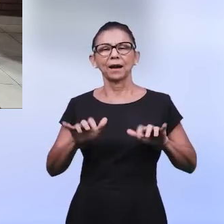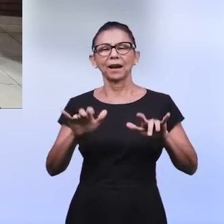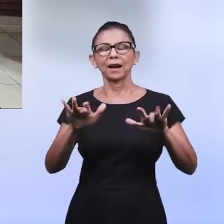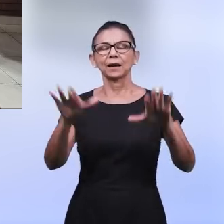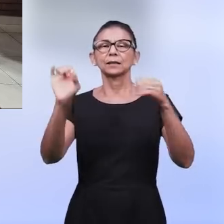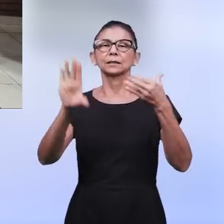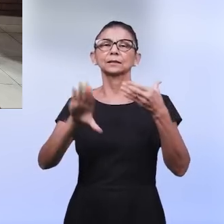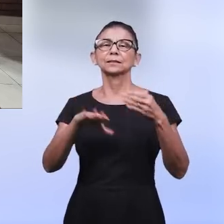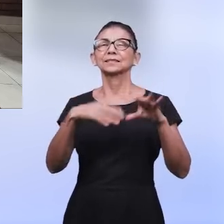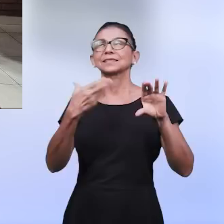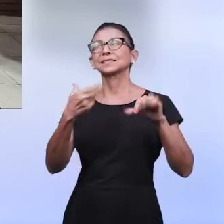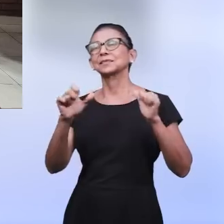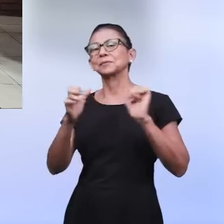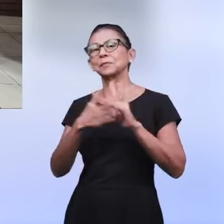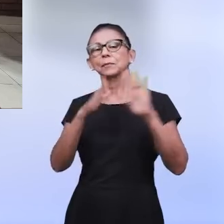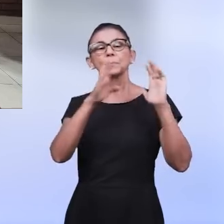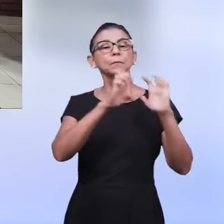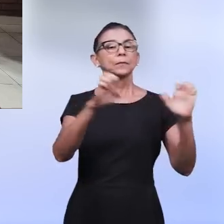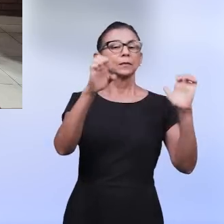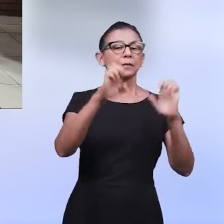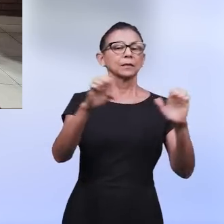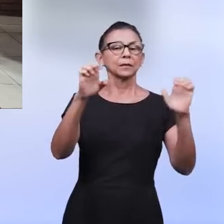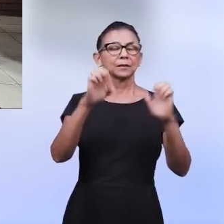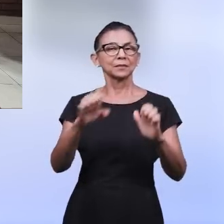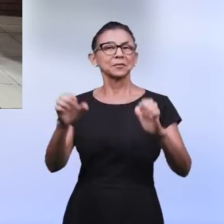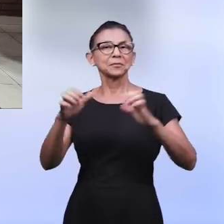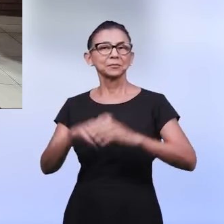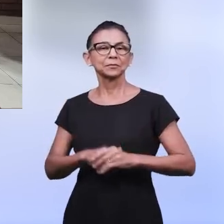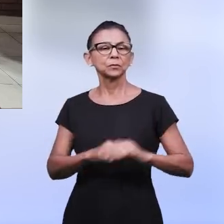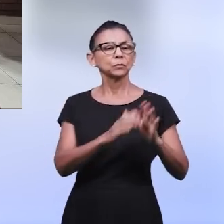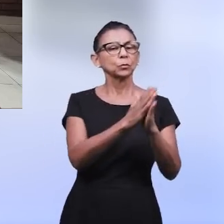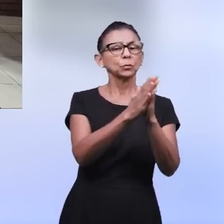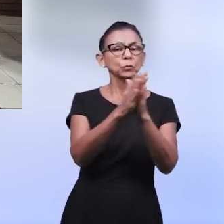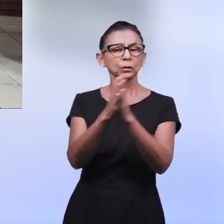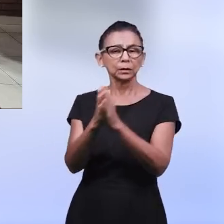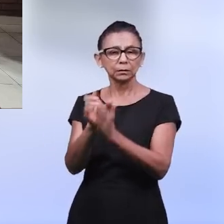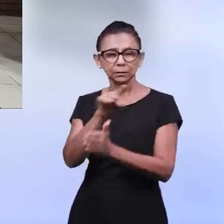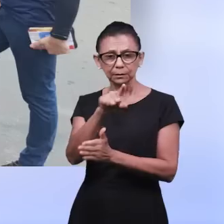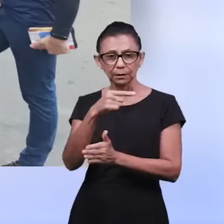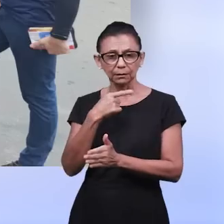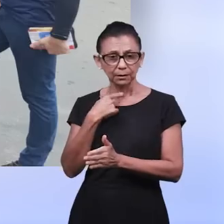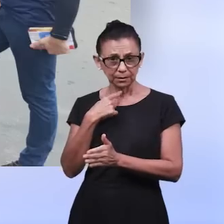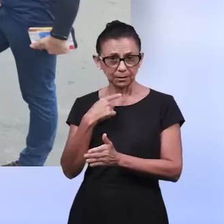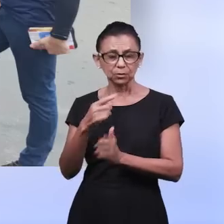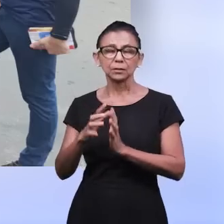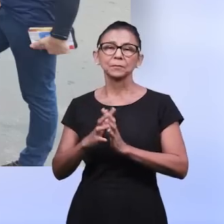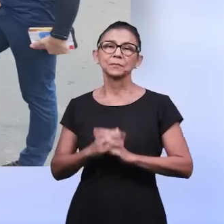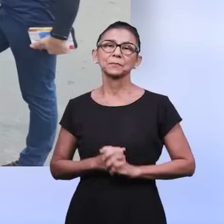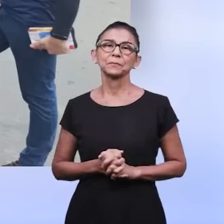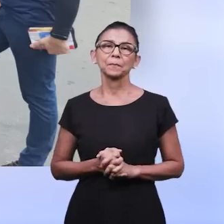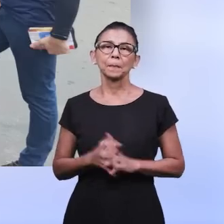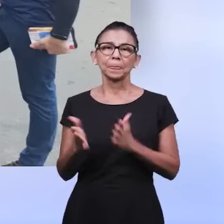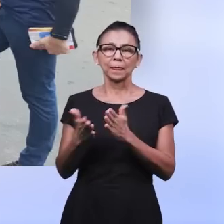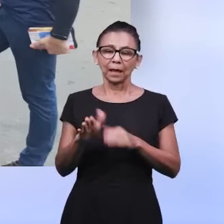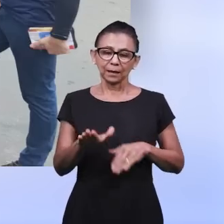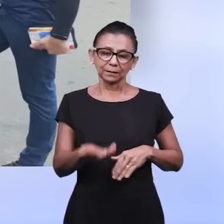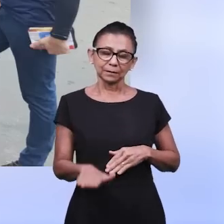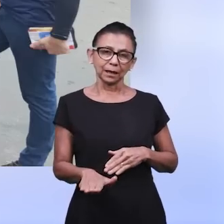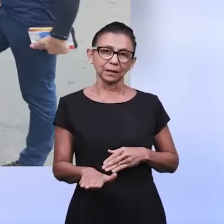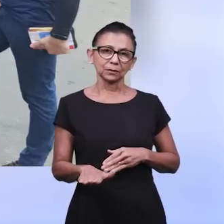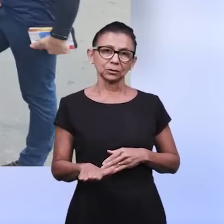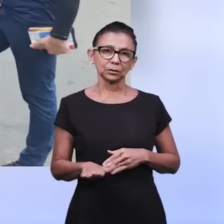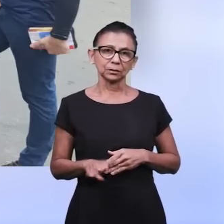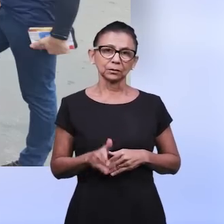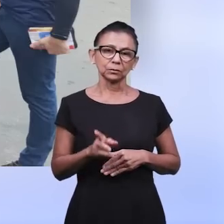cantando louvores, evangelizando e orando por aqueles que desejavam. Já na parte da tarde, os trabalhos continuaram pelas ruas